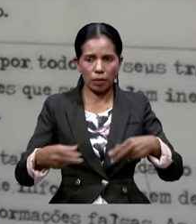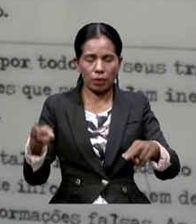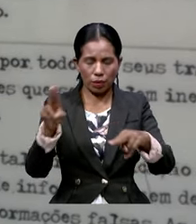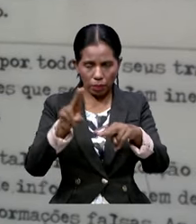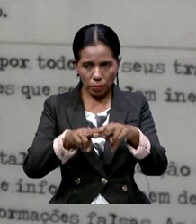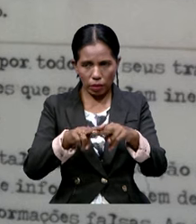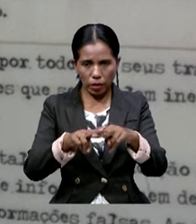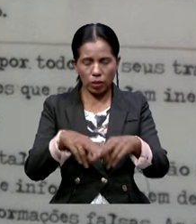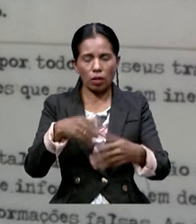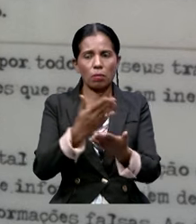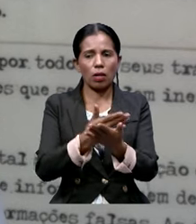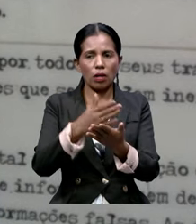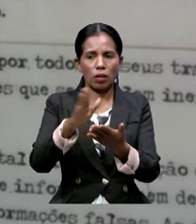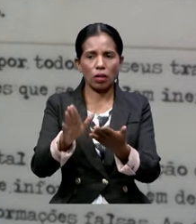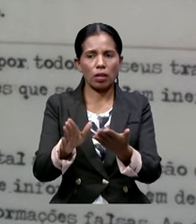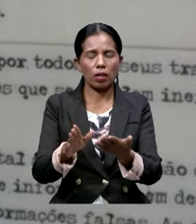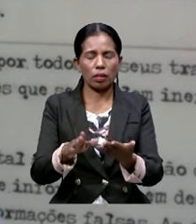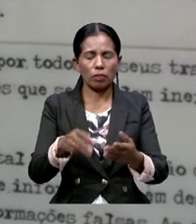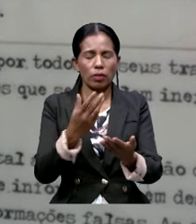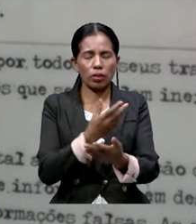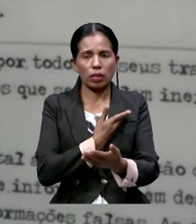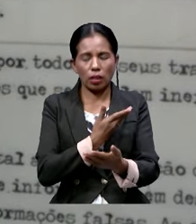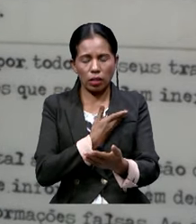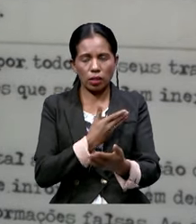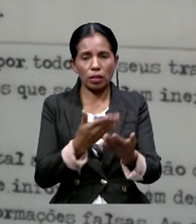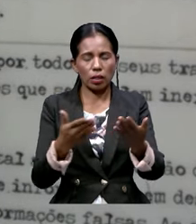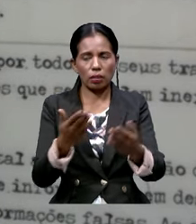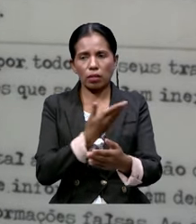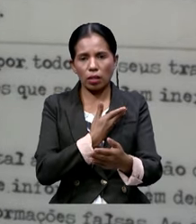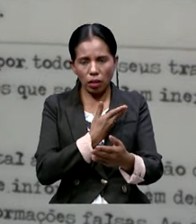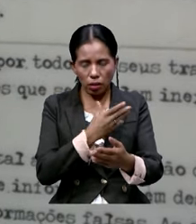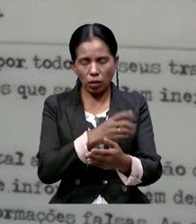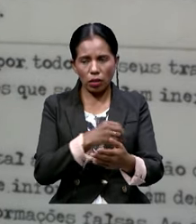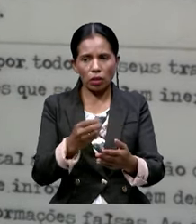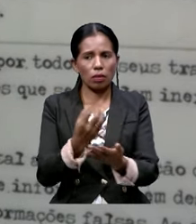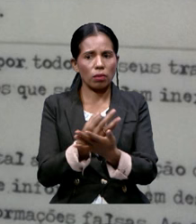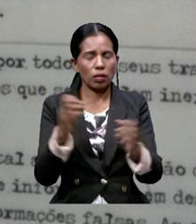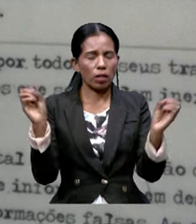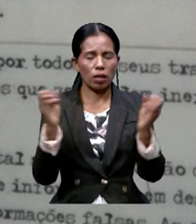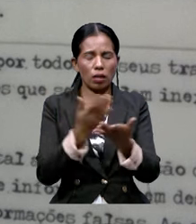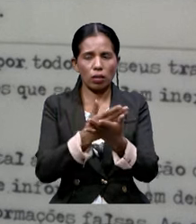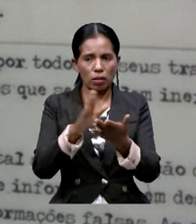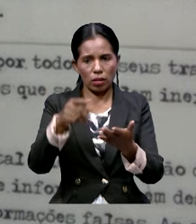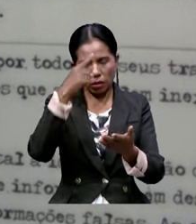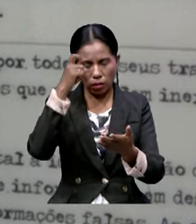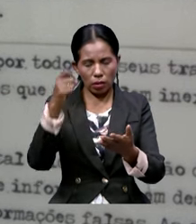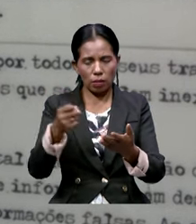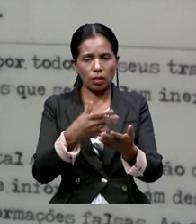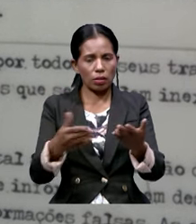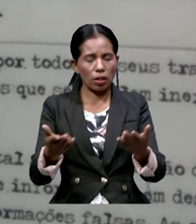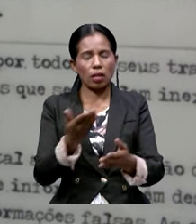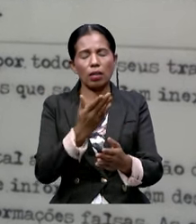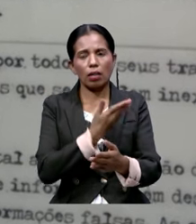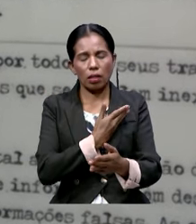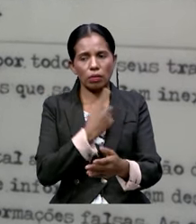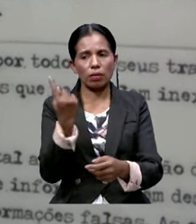poder recompra es u fin salari minimum sai tia sasan mos karu ho salari minimum nemos la konsei kolo batida ta mas sasan karu na fate